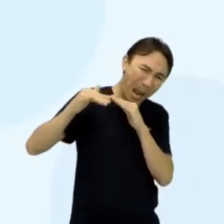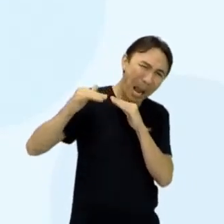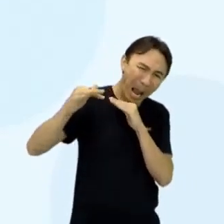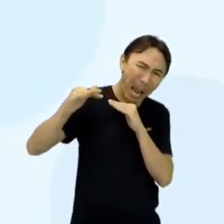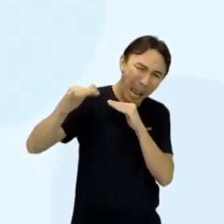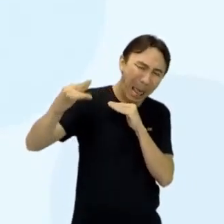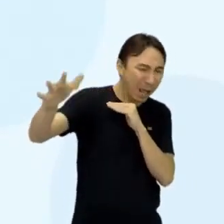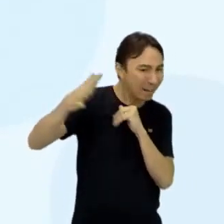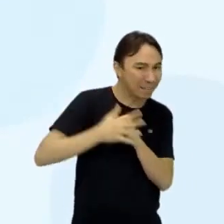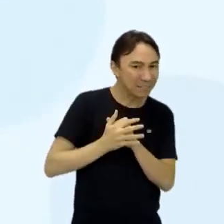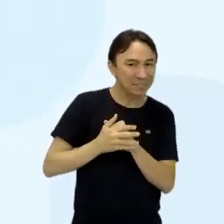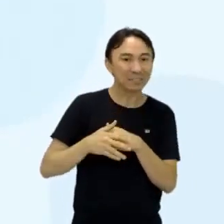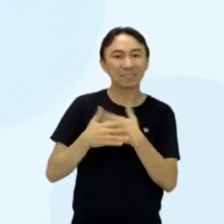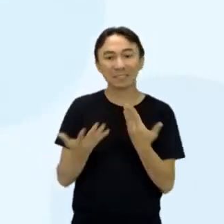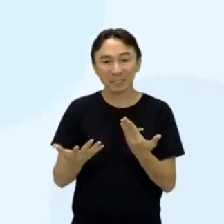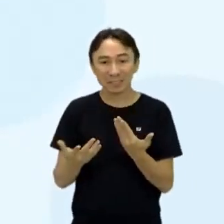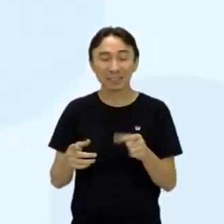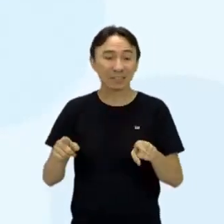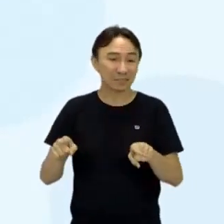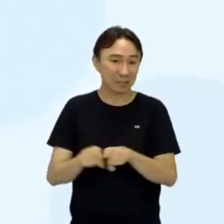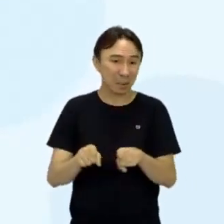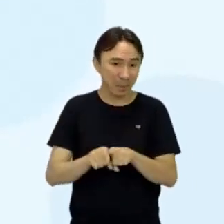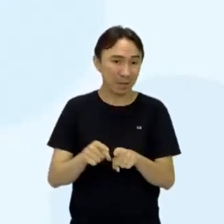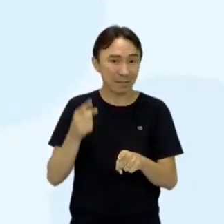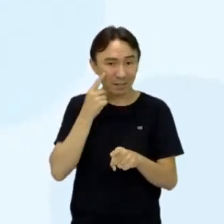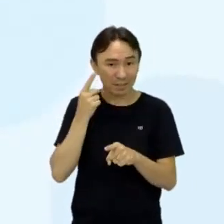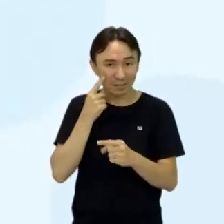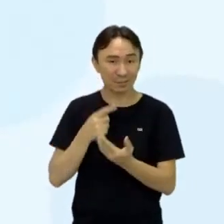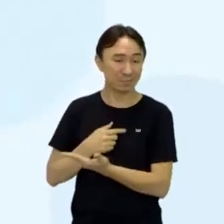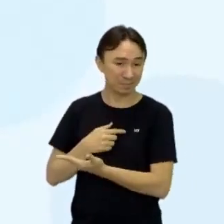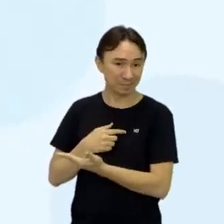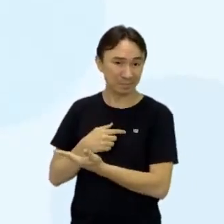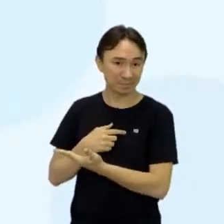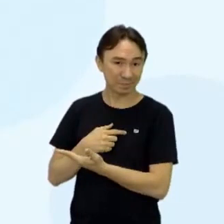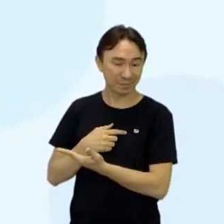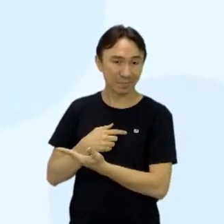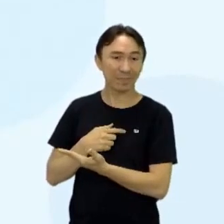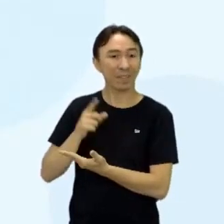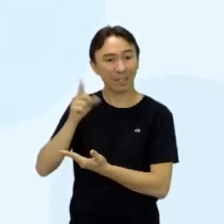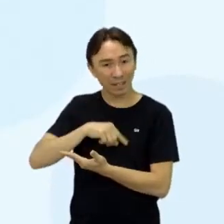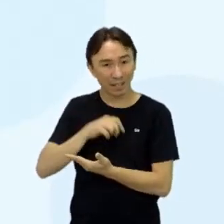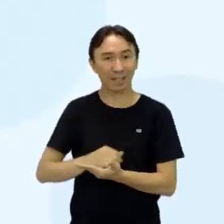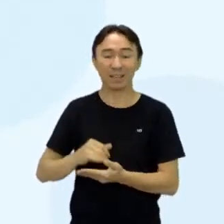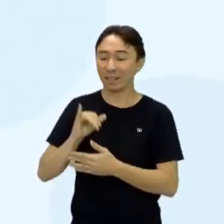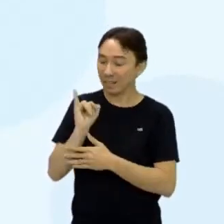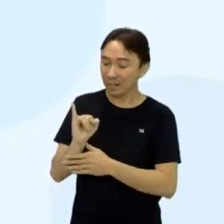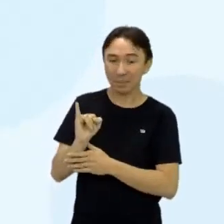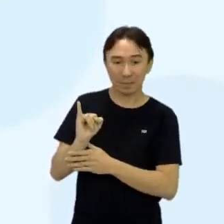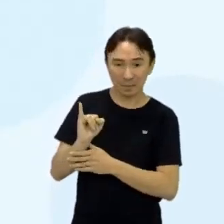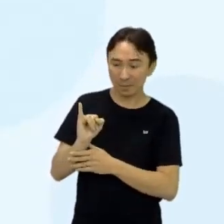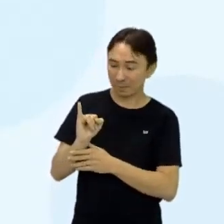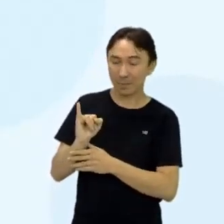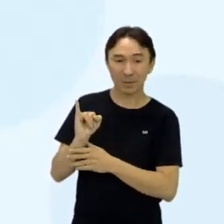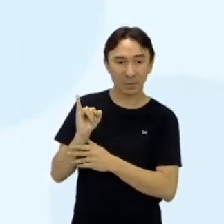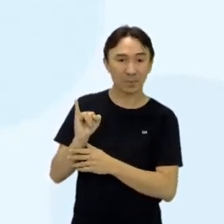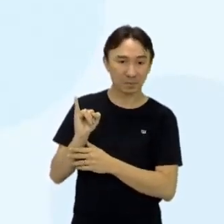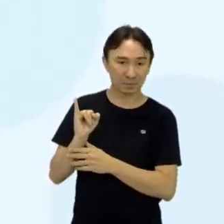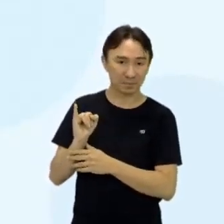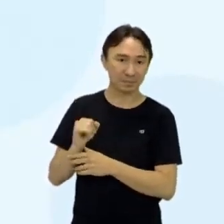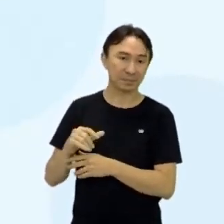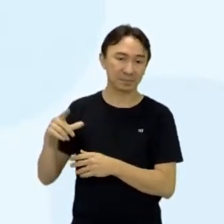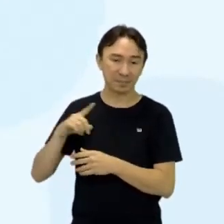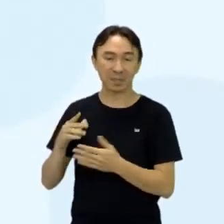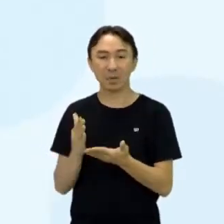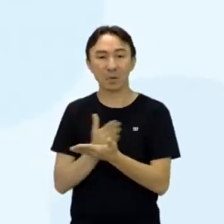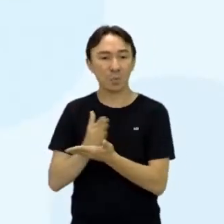e também não fica repetindo, tá certo? Esses números, normalmente, eles saem aí das raízes quadradas que a gente não